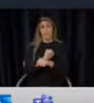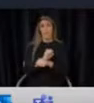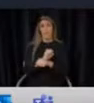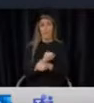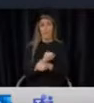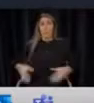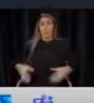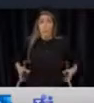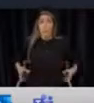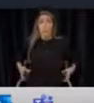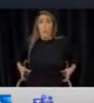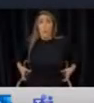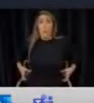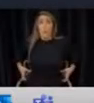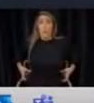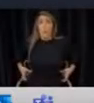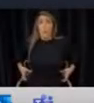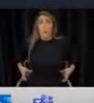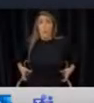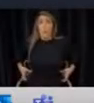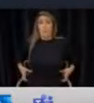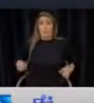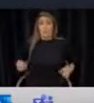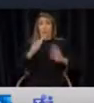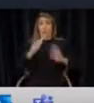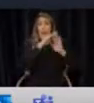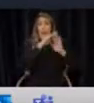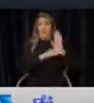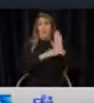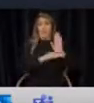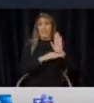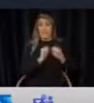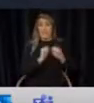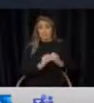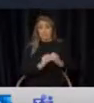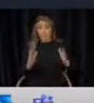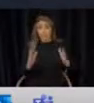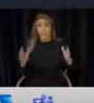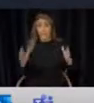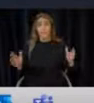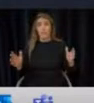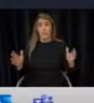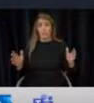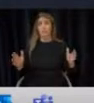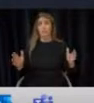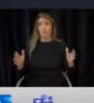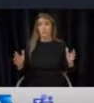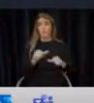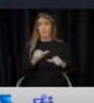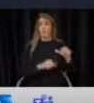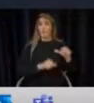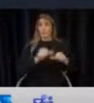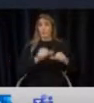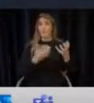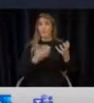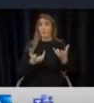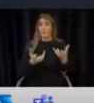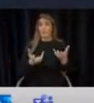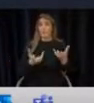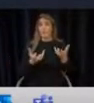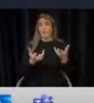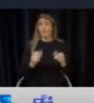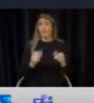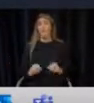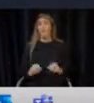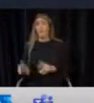a sobrevida do paciente é maior para esse tipo de transplante. Diferente de coração,